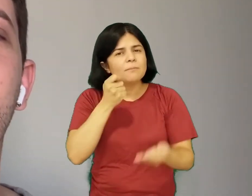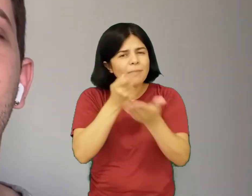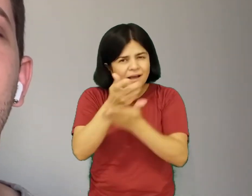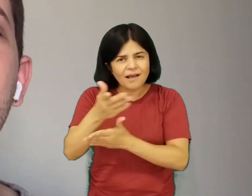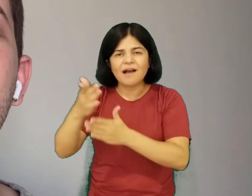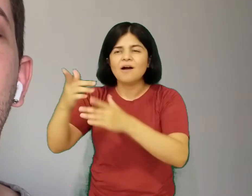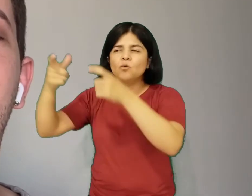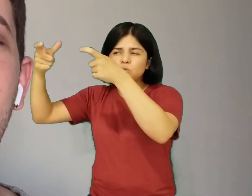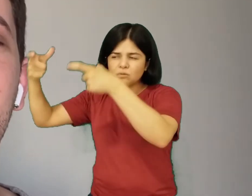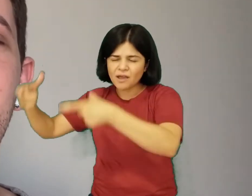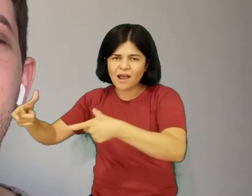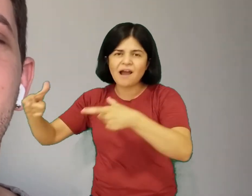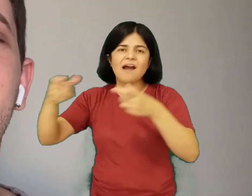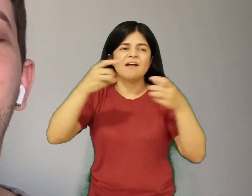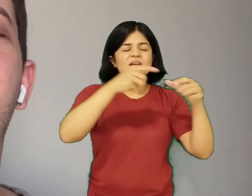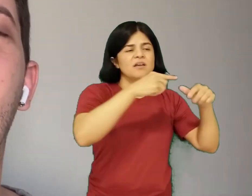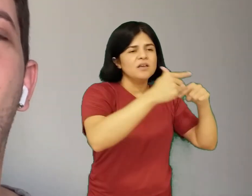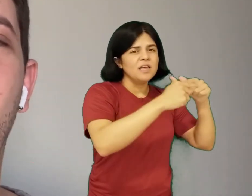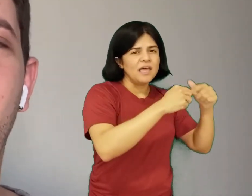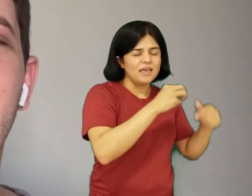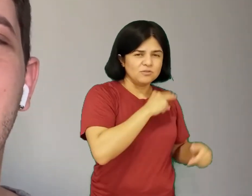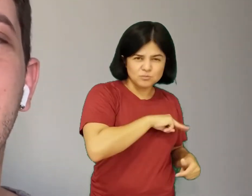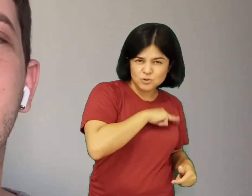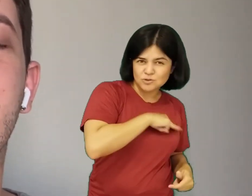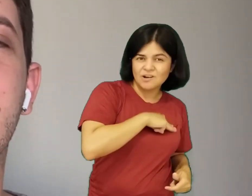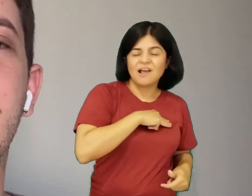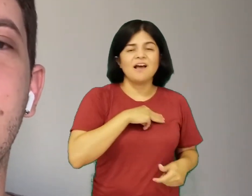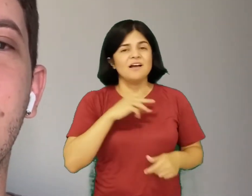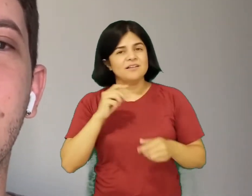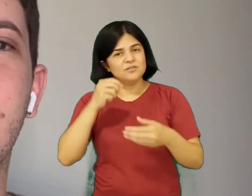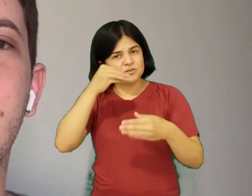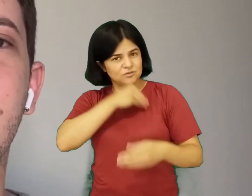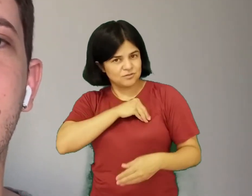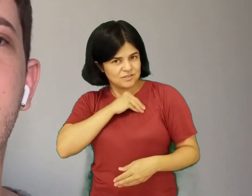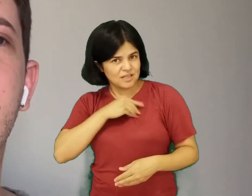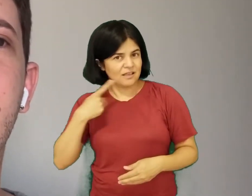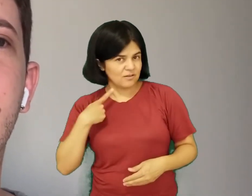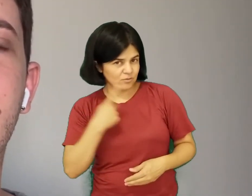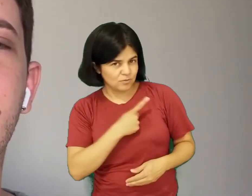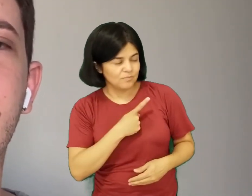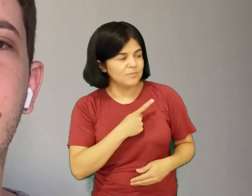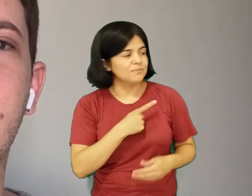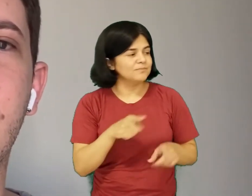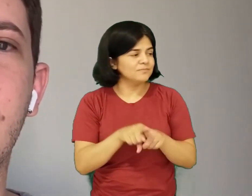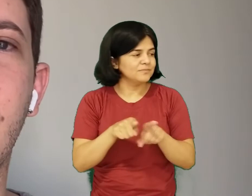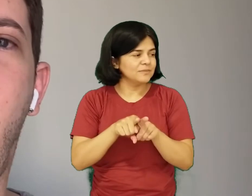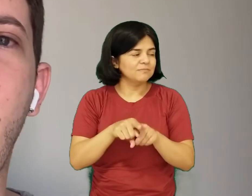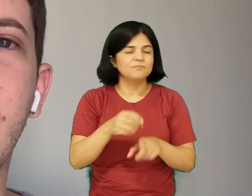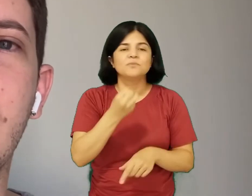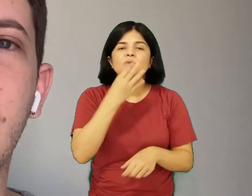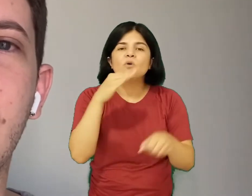para os nossos missionários. Boa noite.